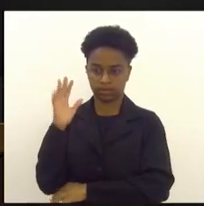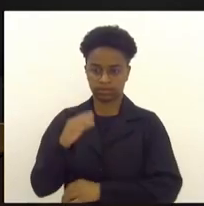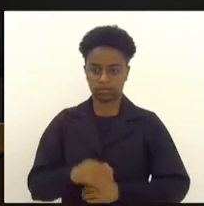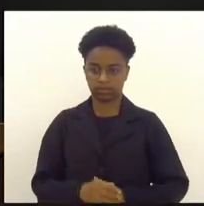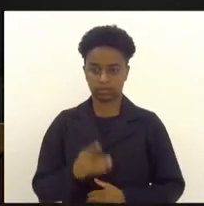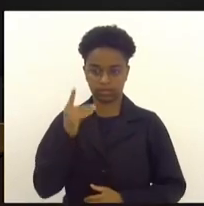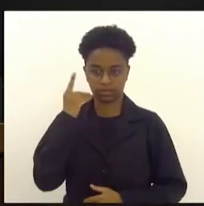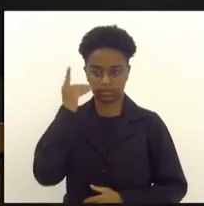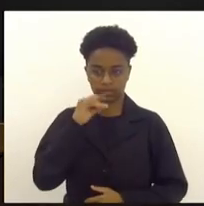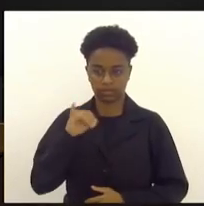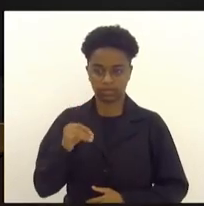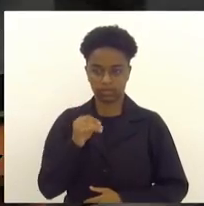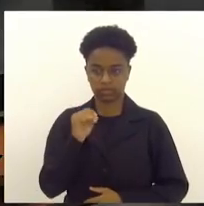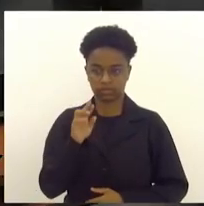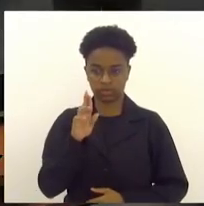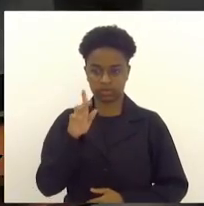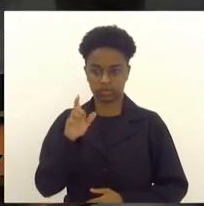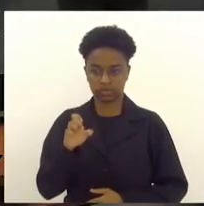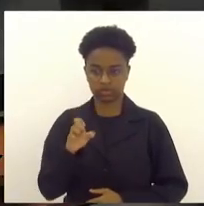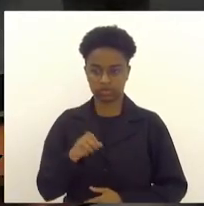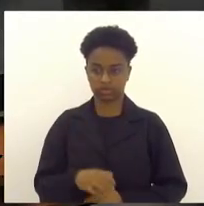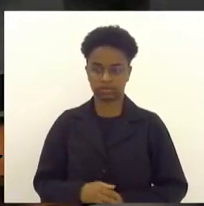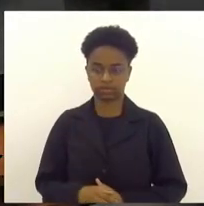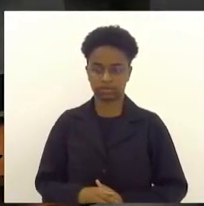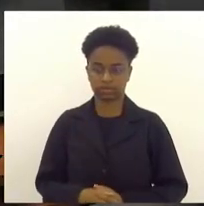deputado Jorge Felipe